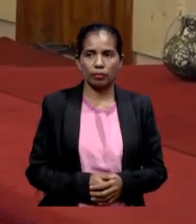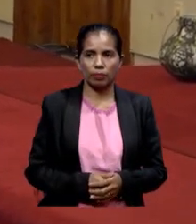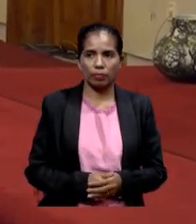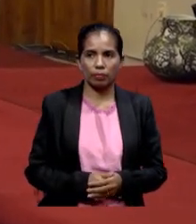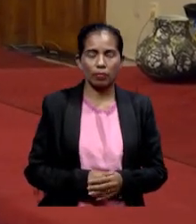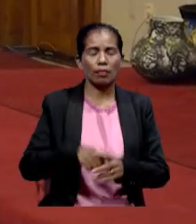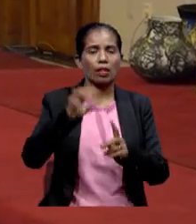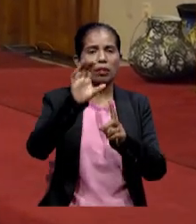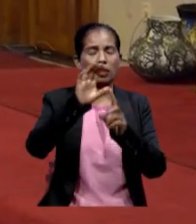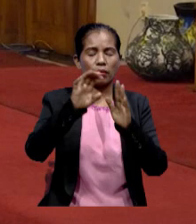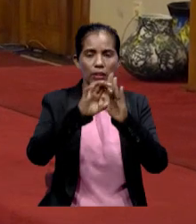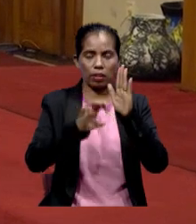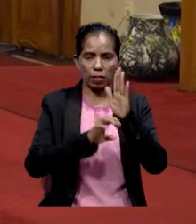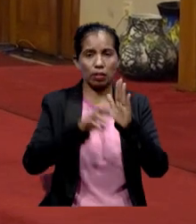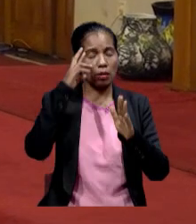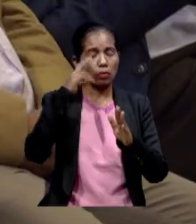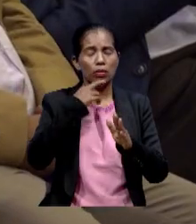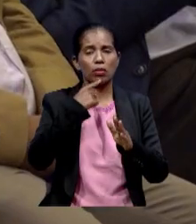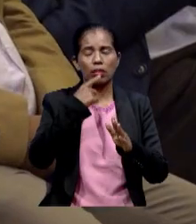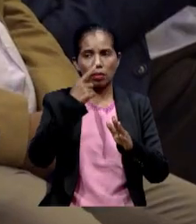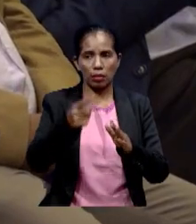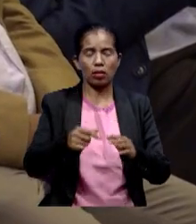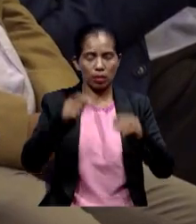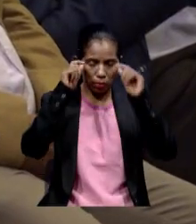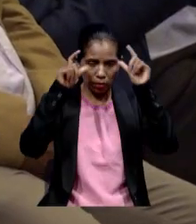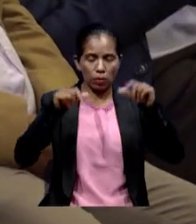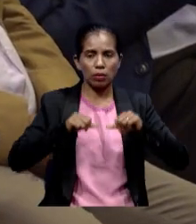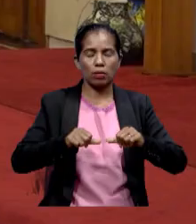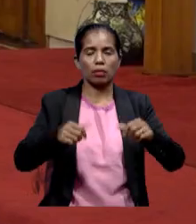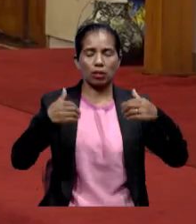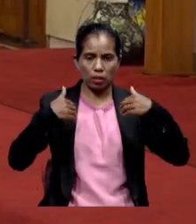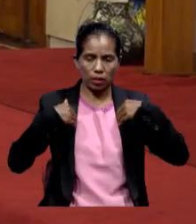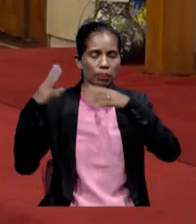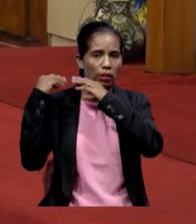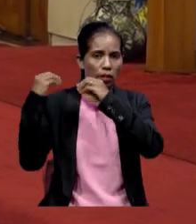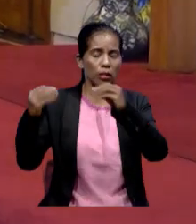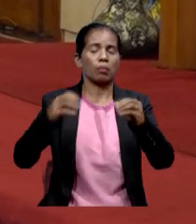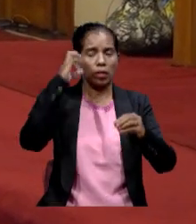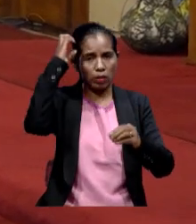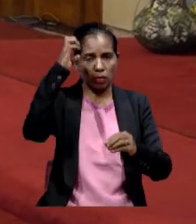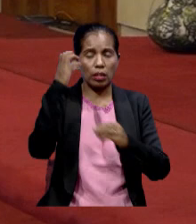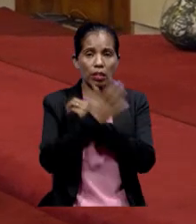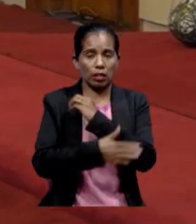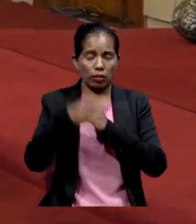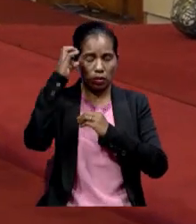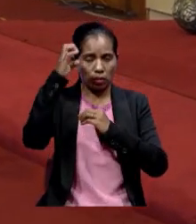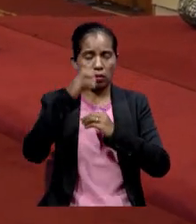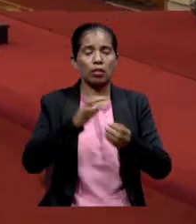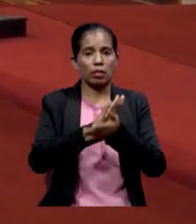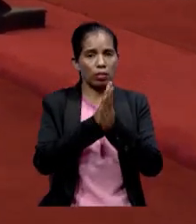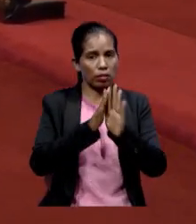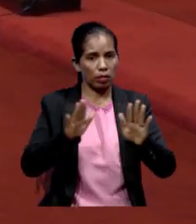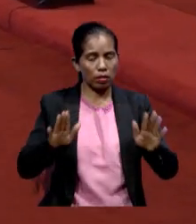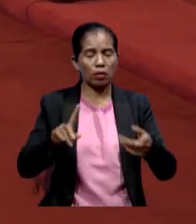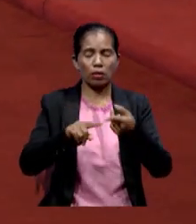Chefe de Estado José Ramos Horta Hateten, Timor-Leste continua a esperança da União Europeia, amigo verdadeiro no solidário no dar